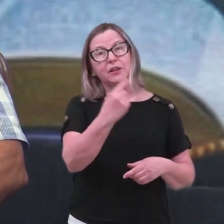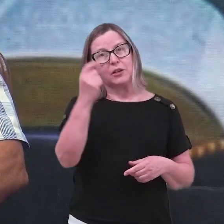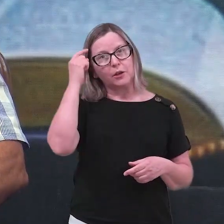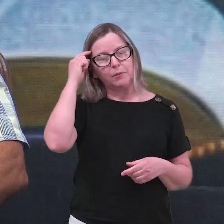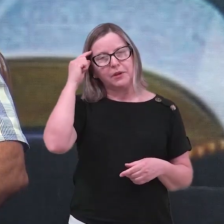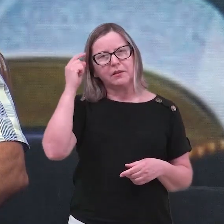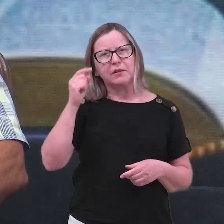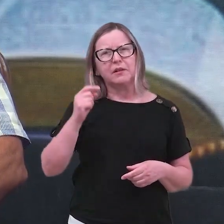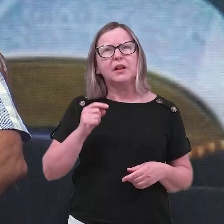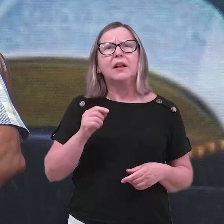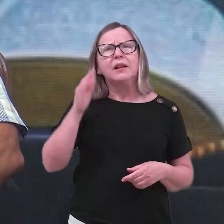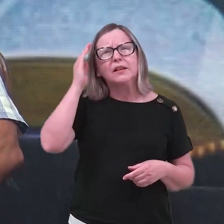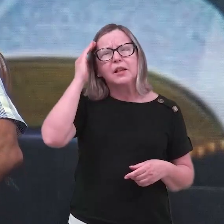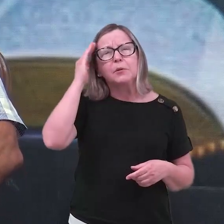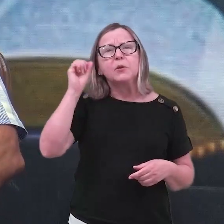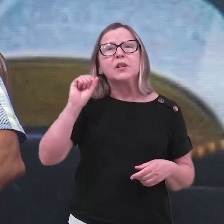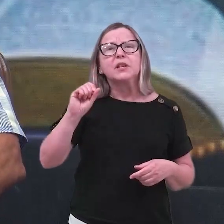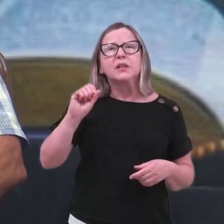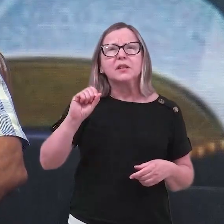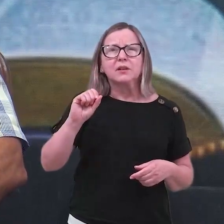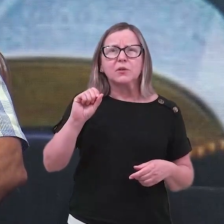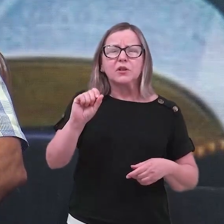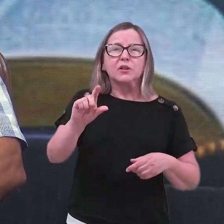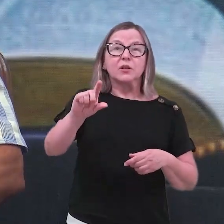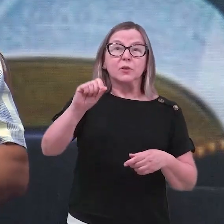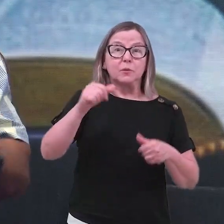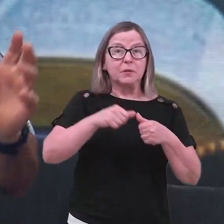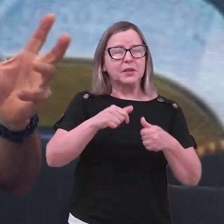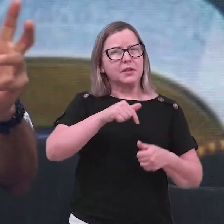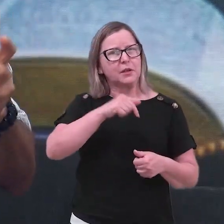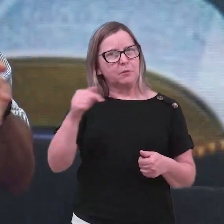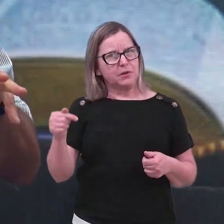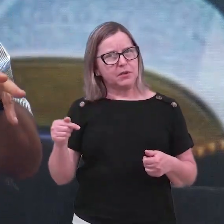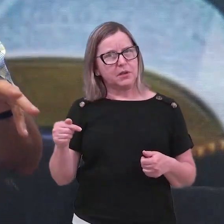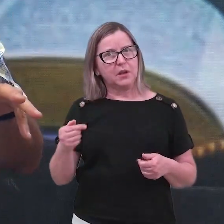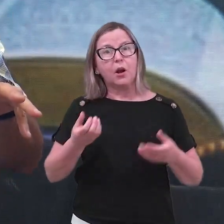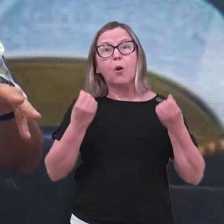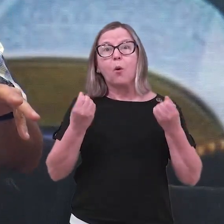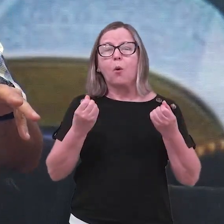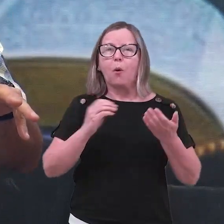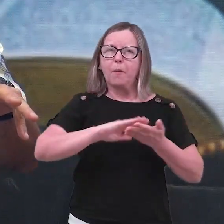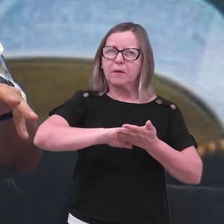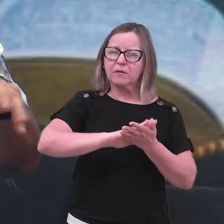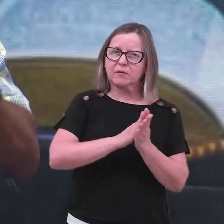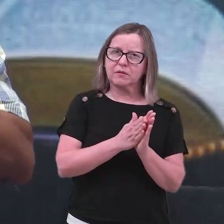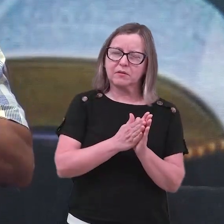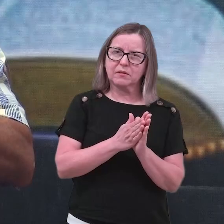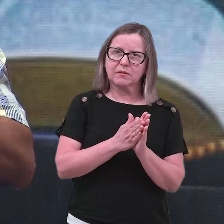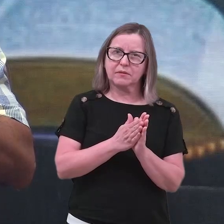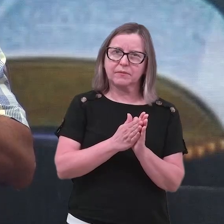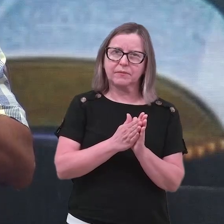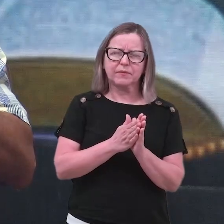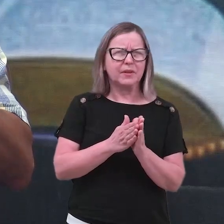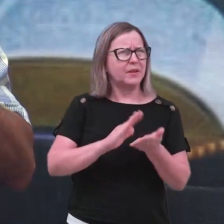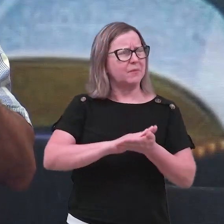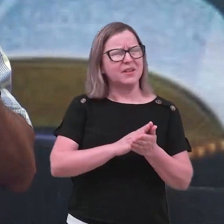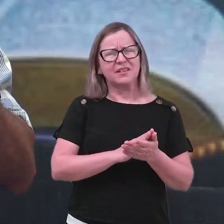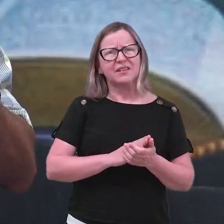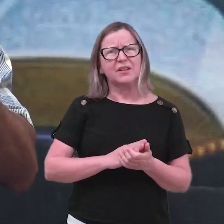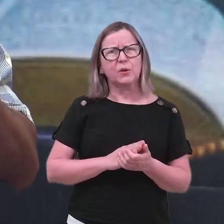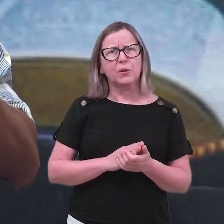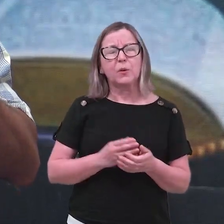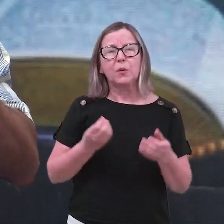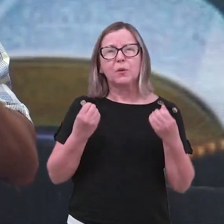descobri, fiquei meio incrédulo de início, como é que você apaga apaga não,